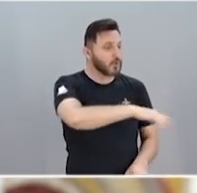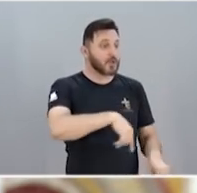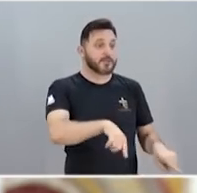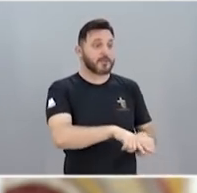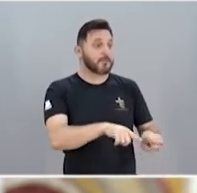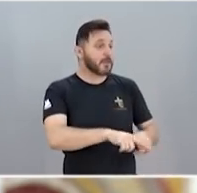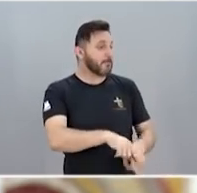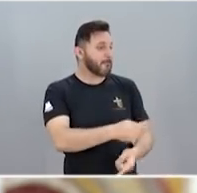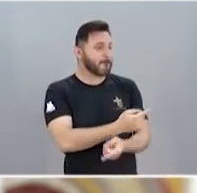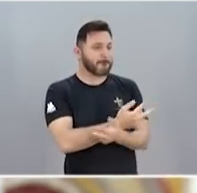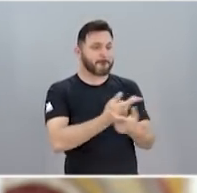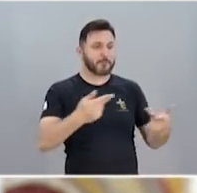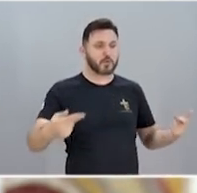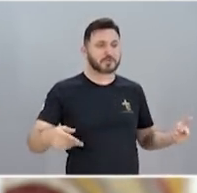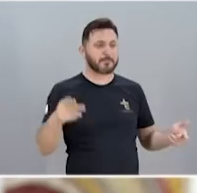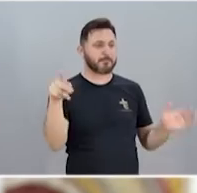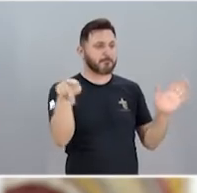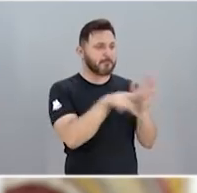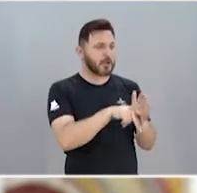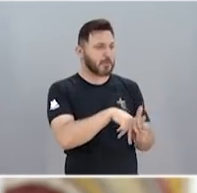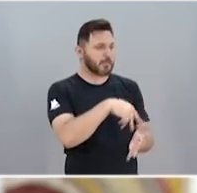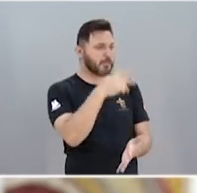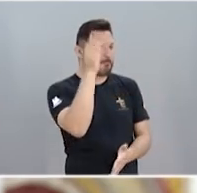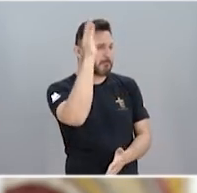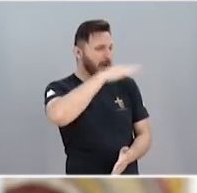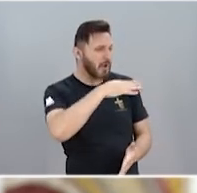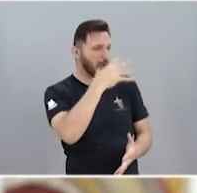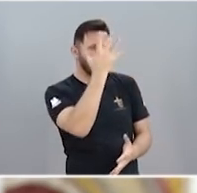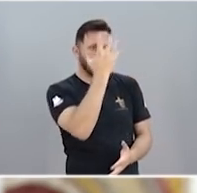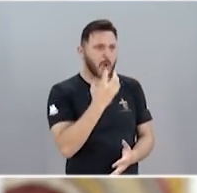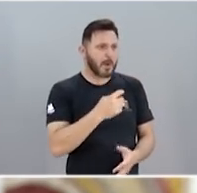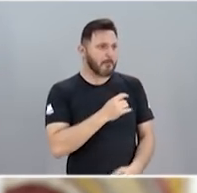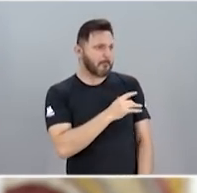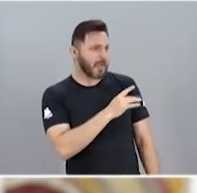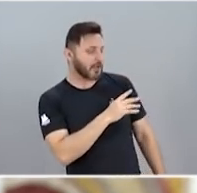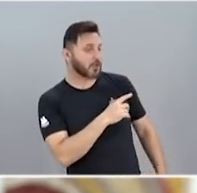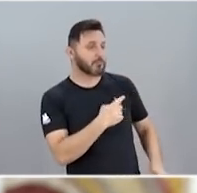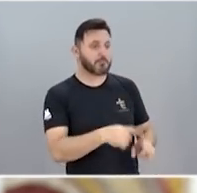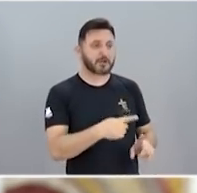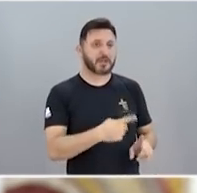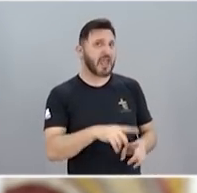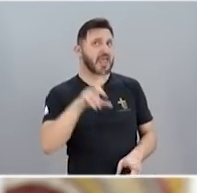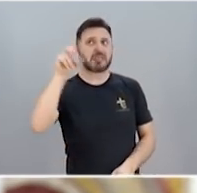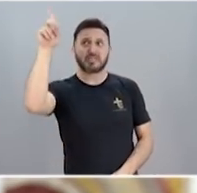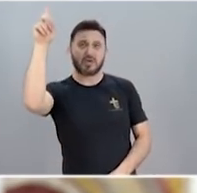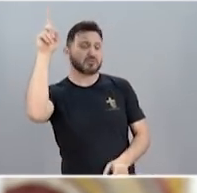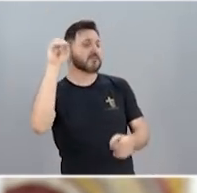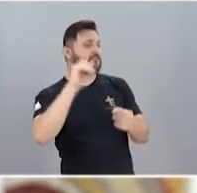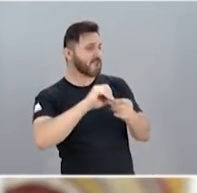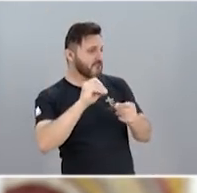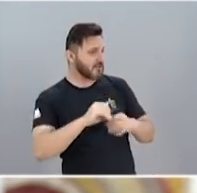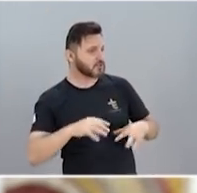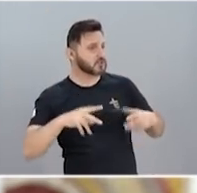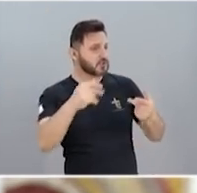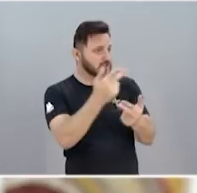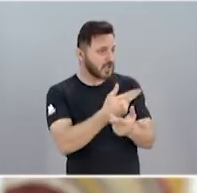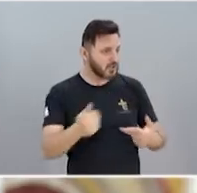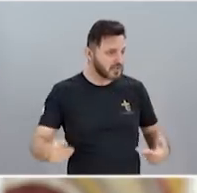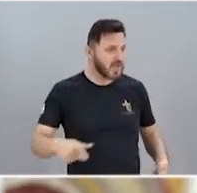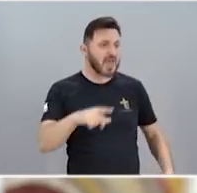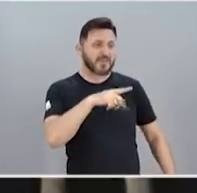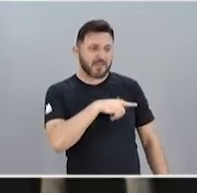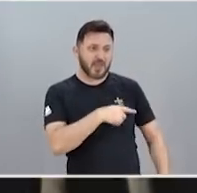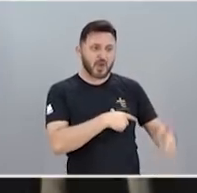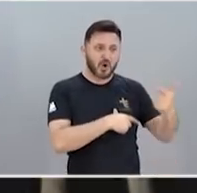de grandes terrores, como tudo o que por ti o Senhor vosso Deus fez no